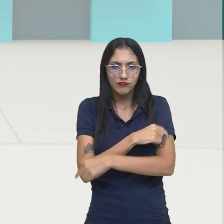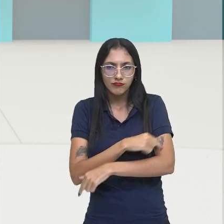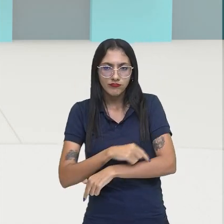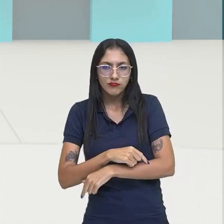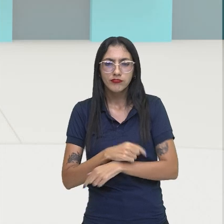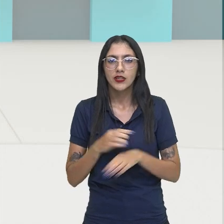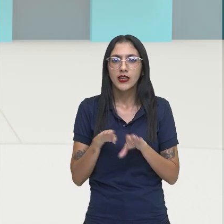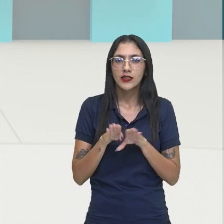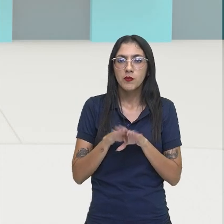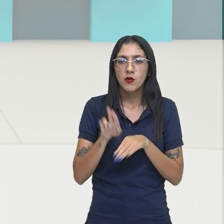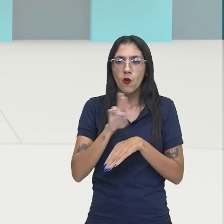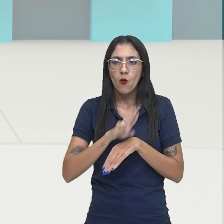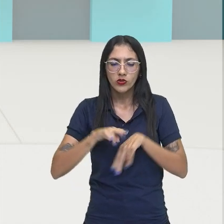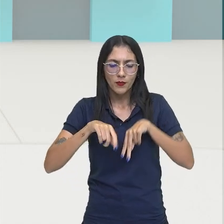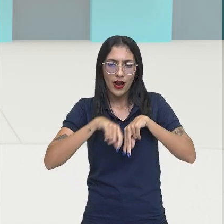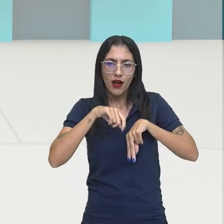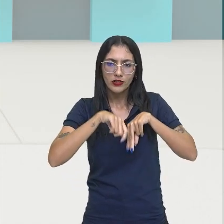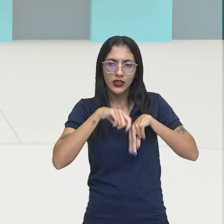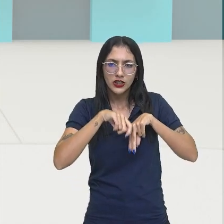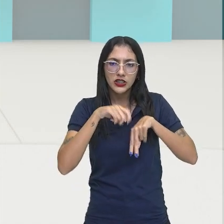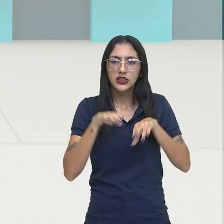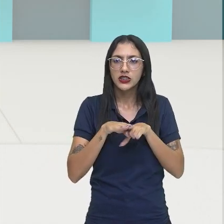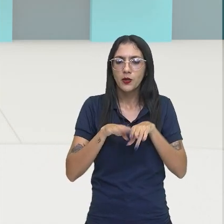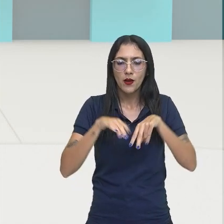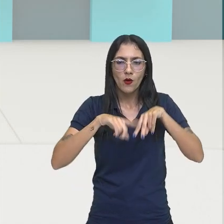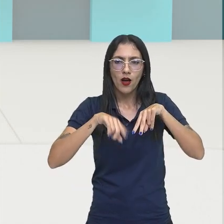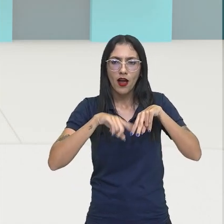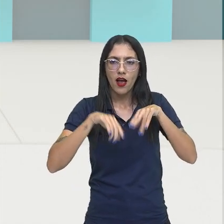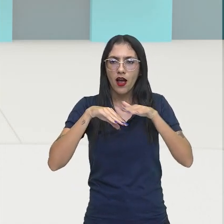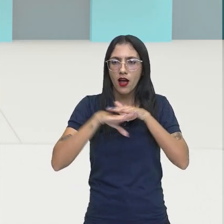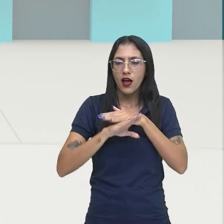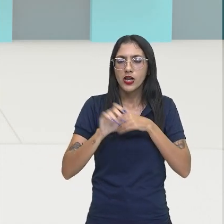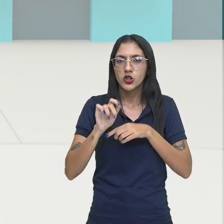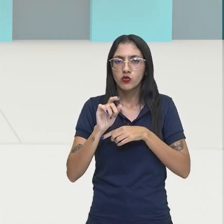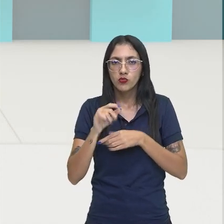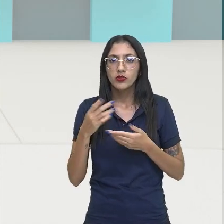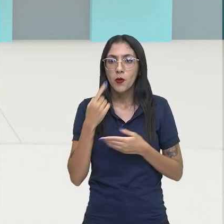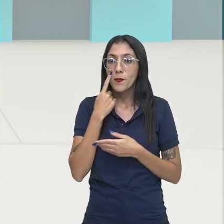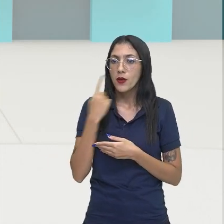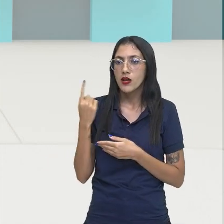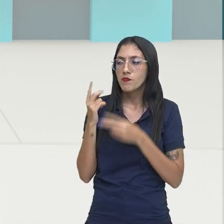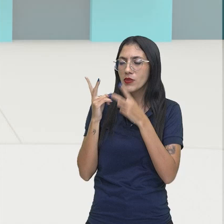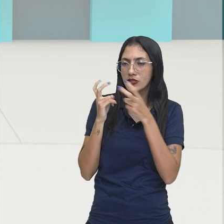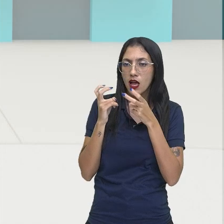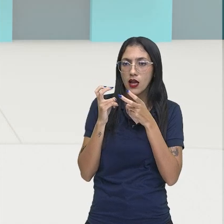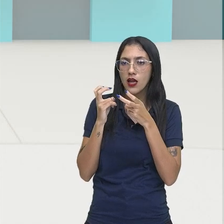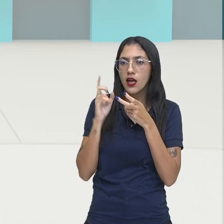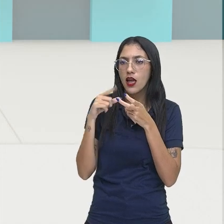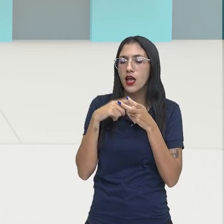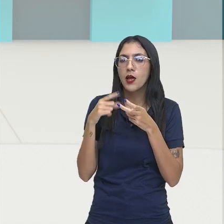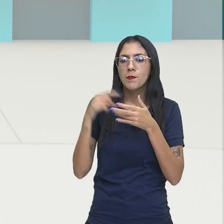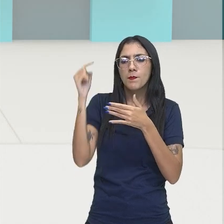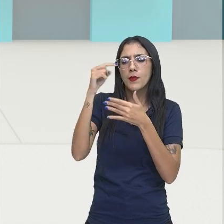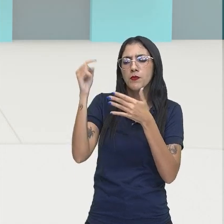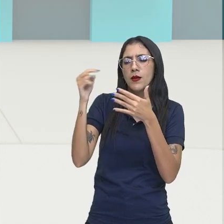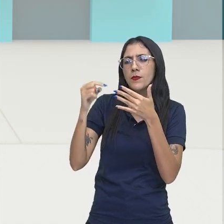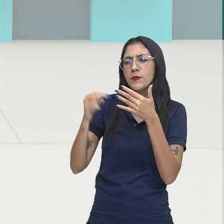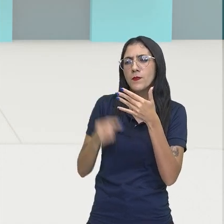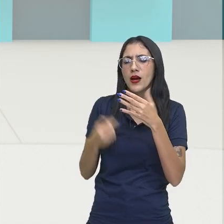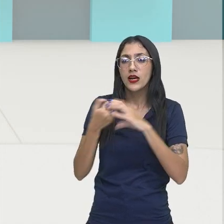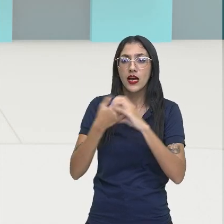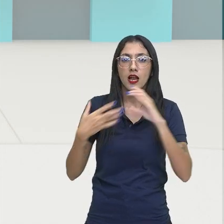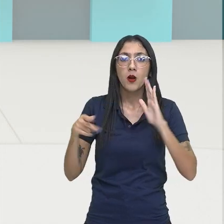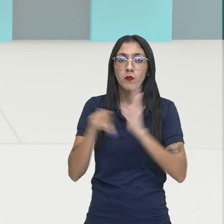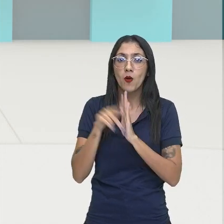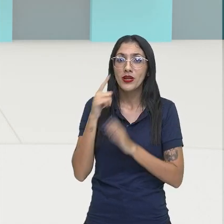está usando uma calça jeans com um tênis azul e tudo mais. Perceba que eu estou dando características à